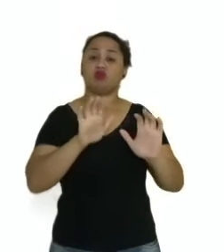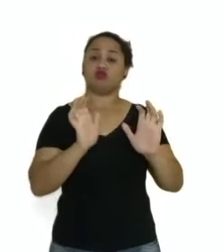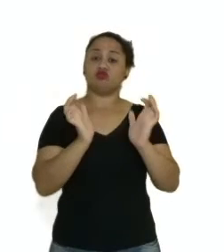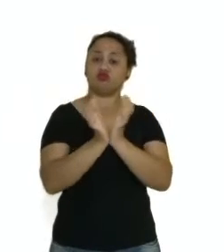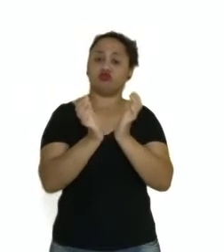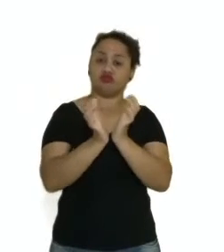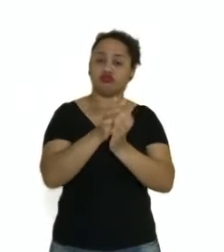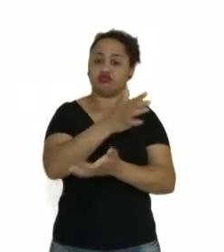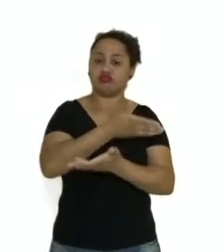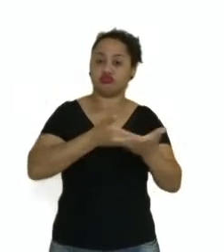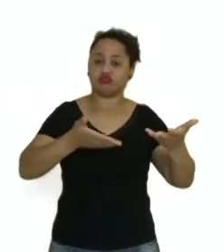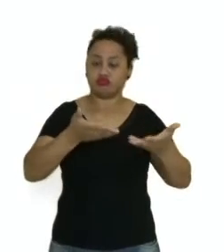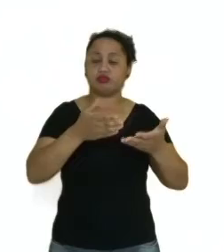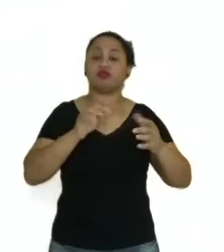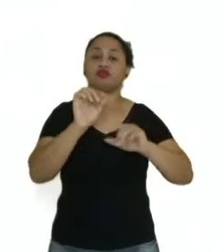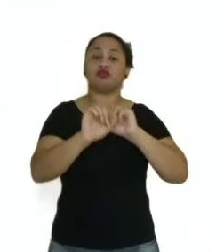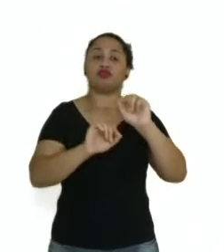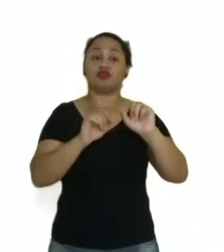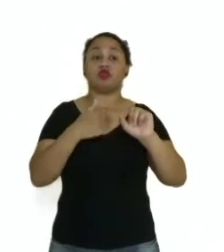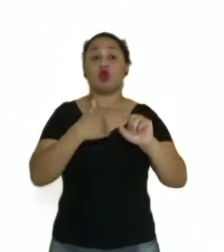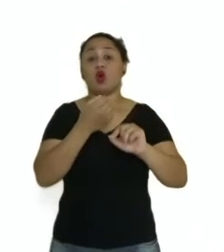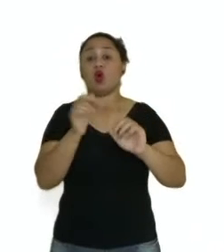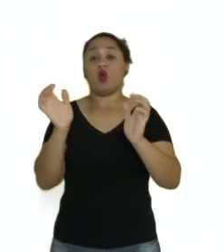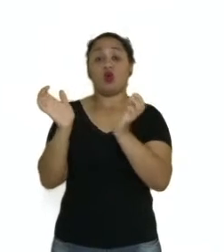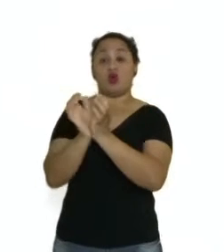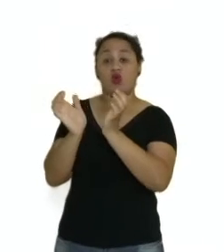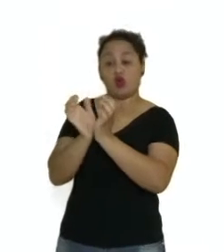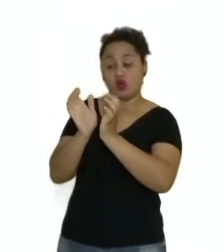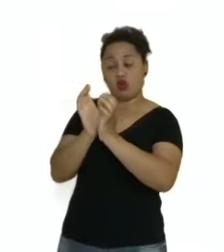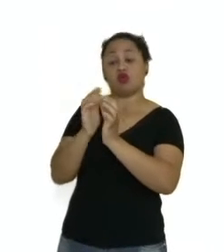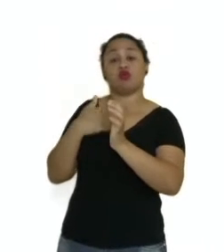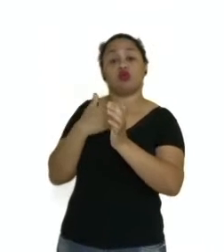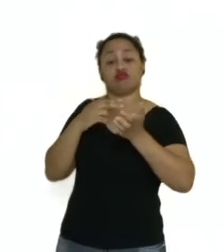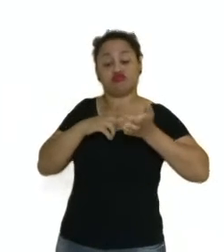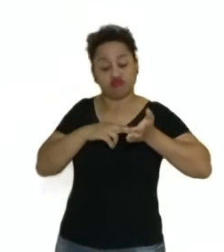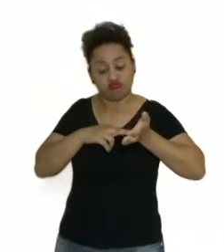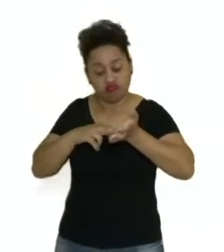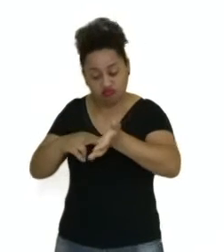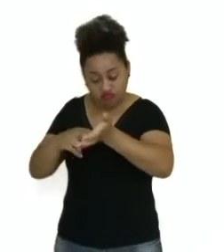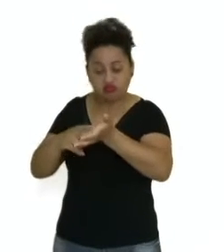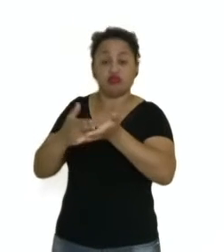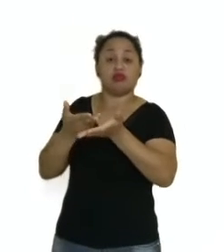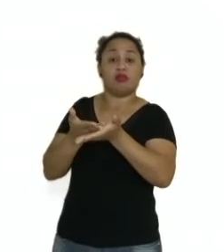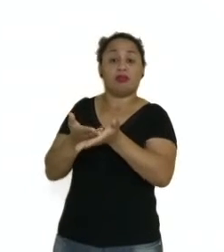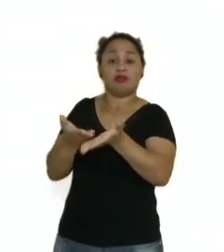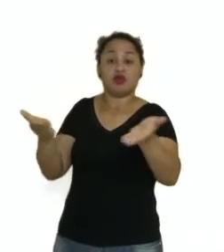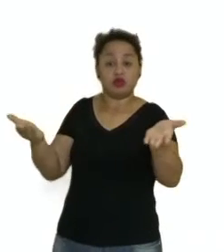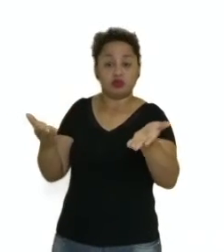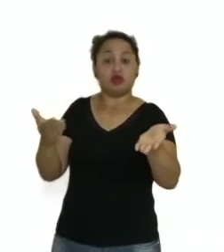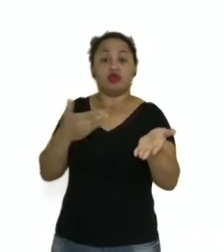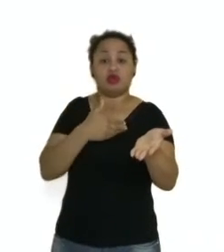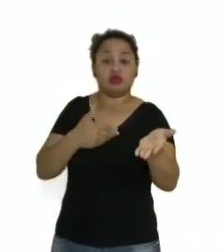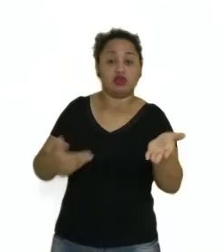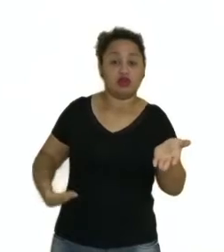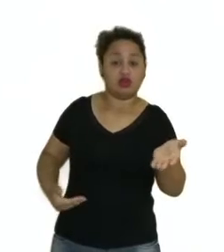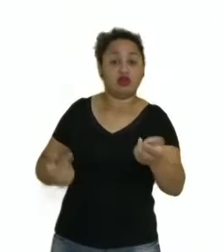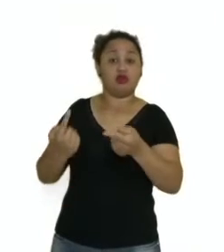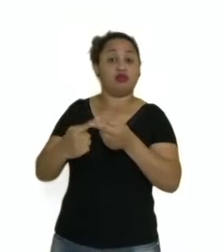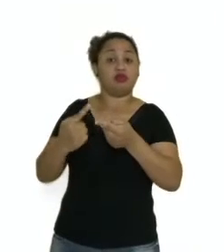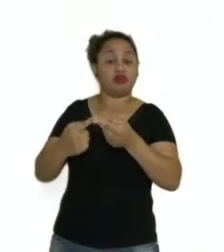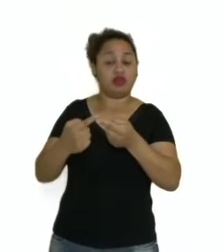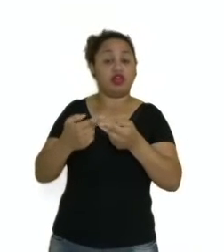estamos falando, ou um grupo dirige-se publicamente, por que publicamente? Porque é uma carta